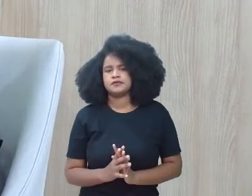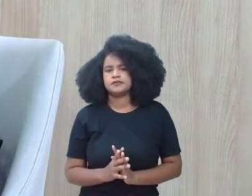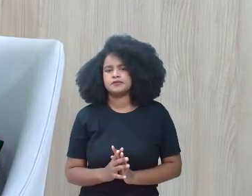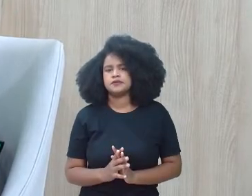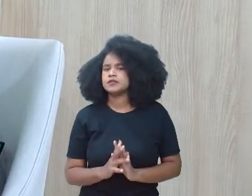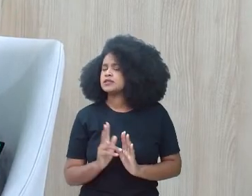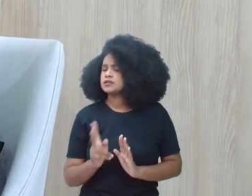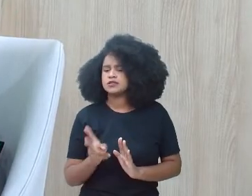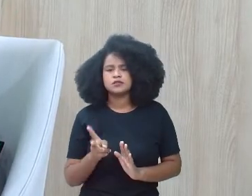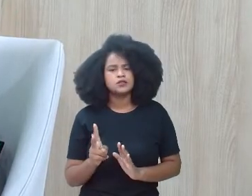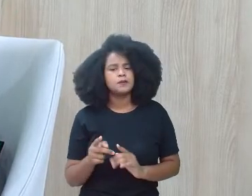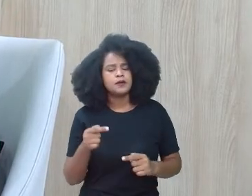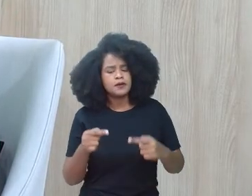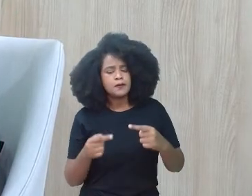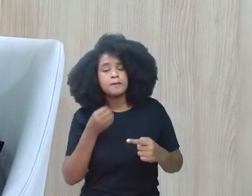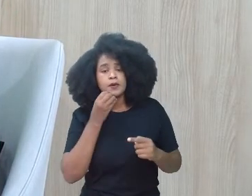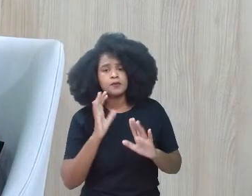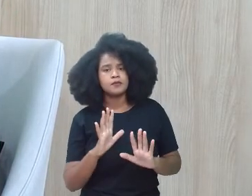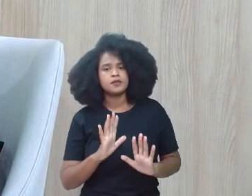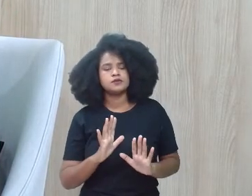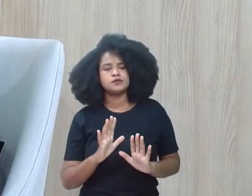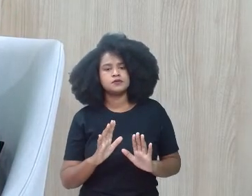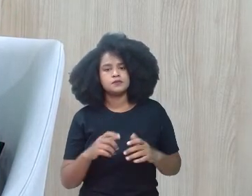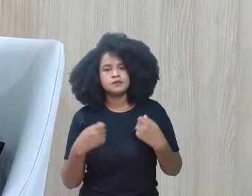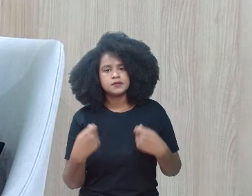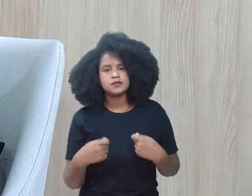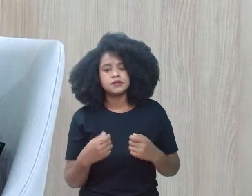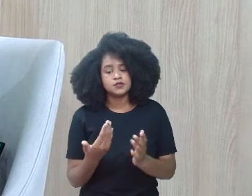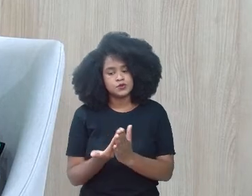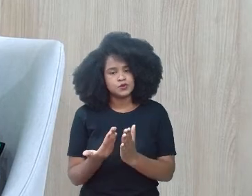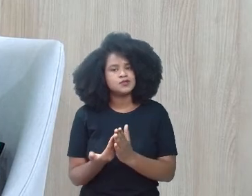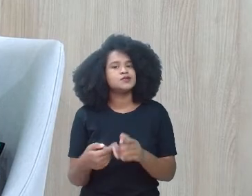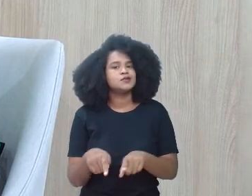acima de tudo. Competir é bom, mas estudar